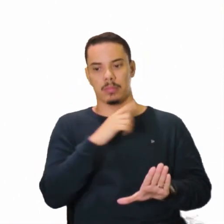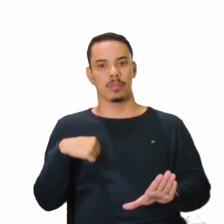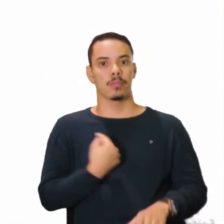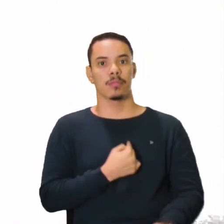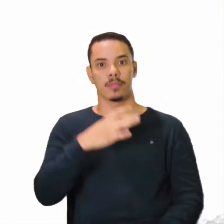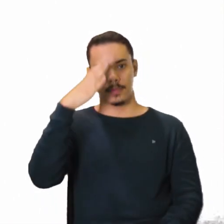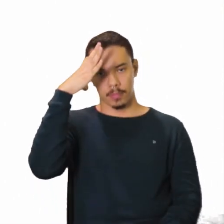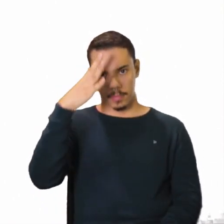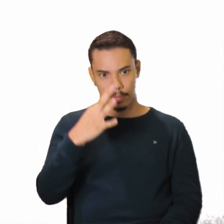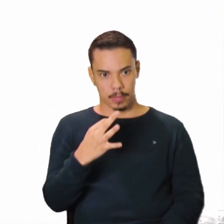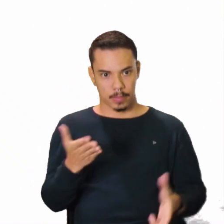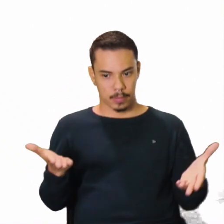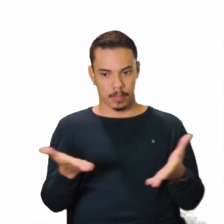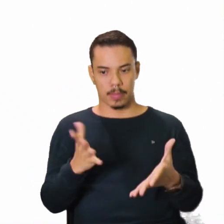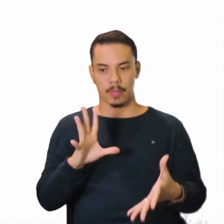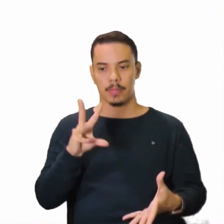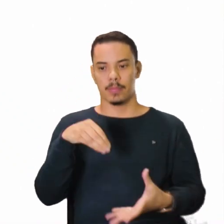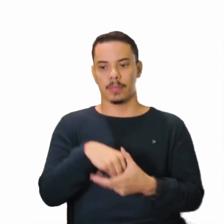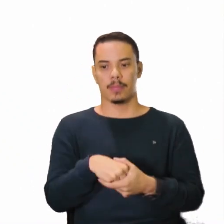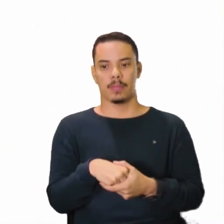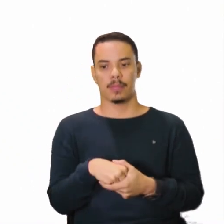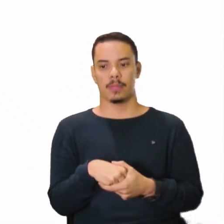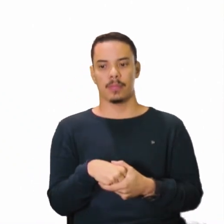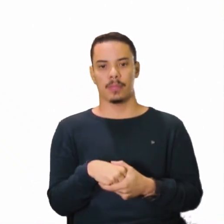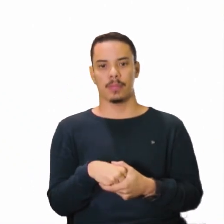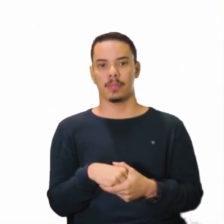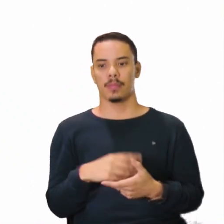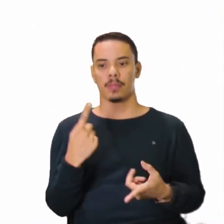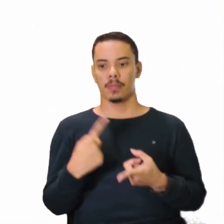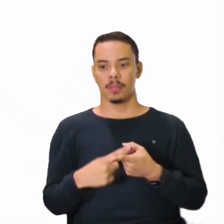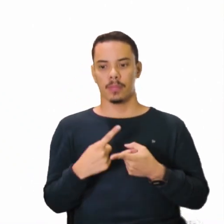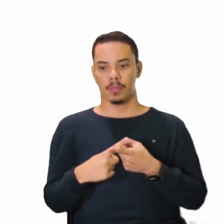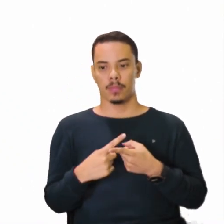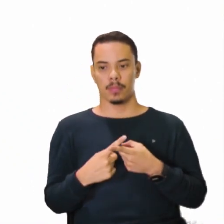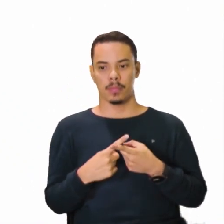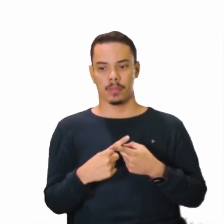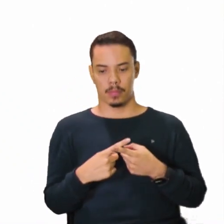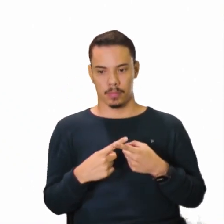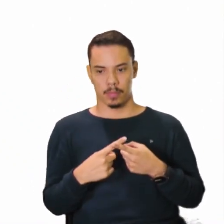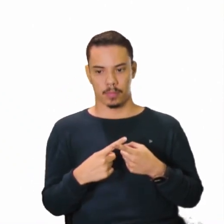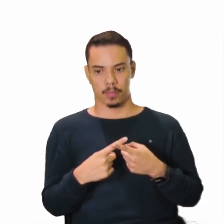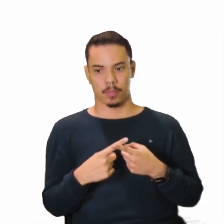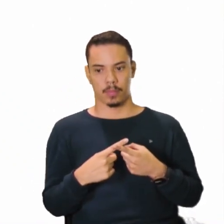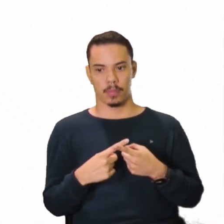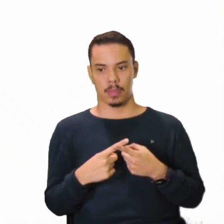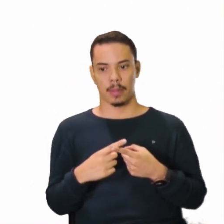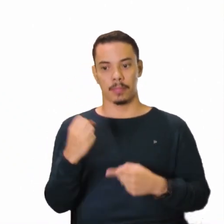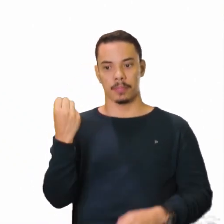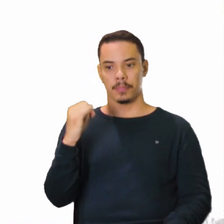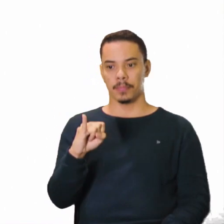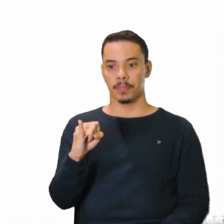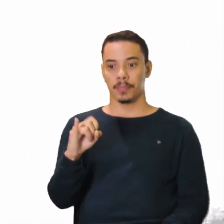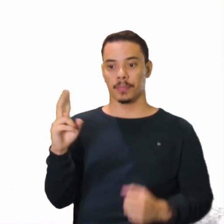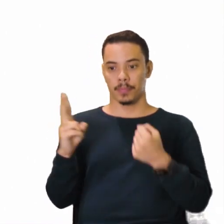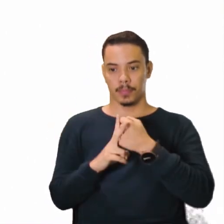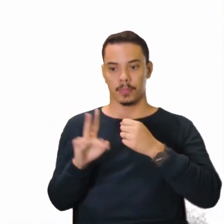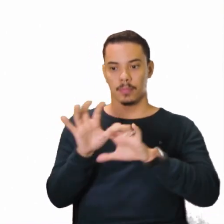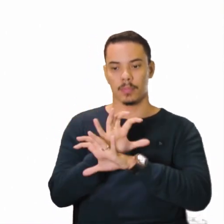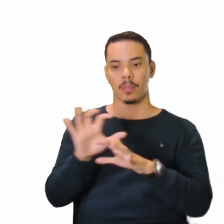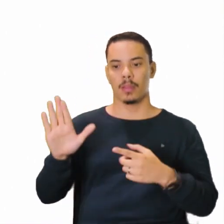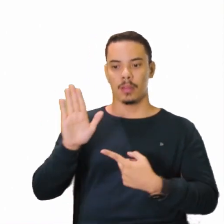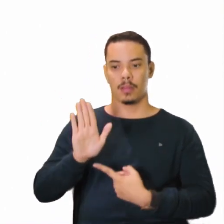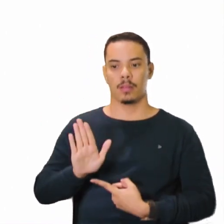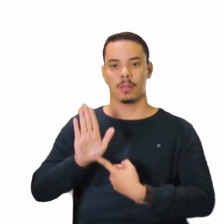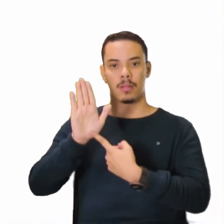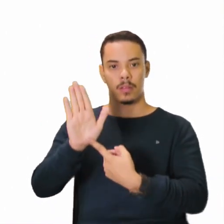vai entender agora dentro do indicativo. Por quê? Quando o verbo está no modo indicativo, ele vai apresentar um